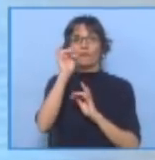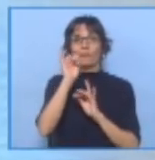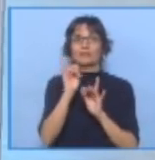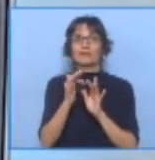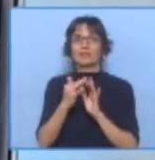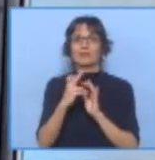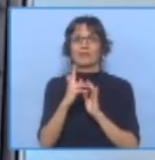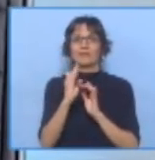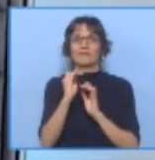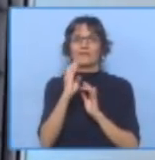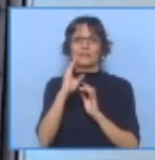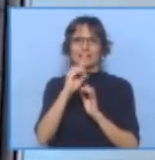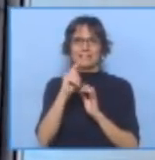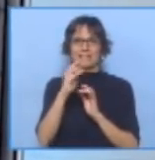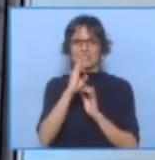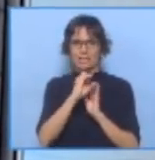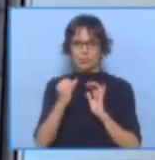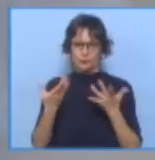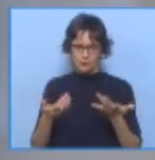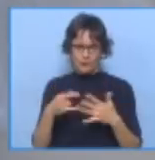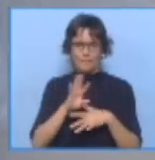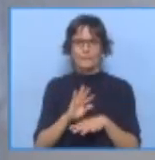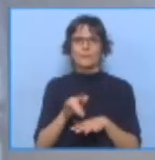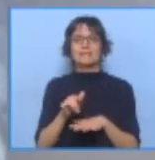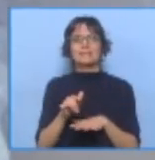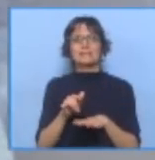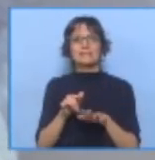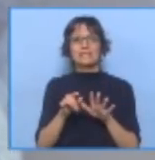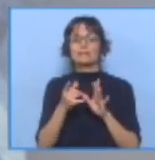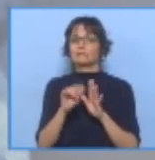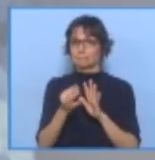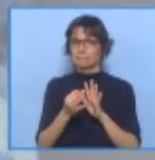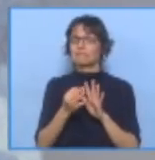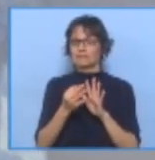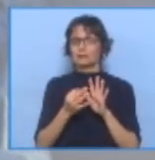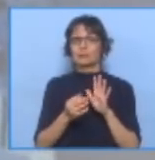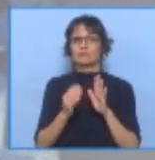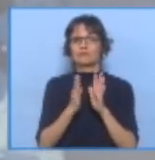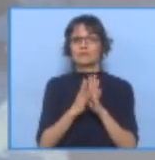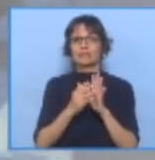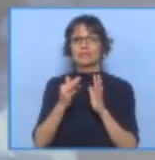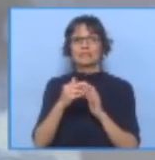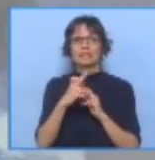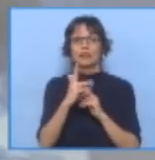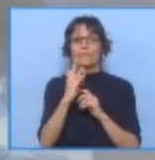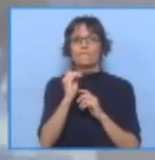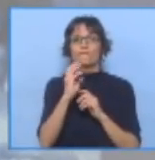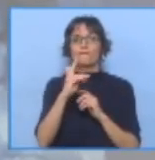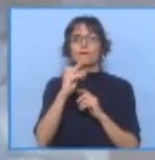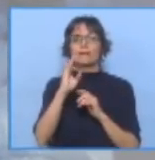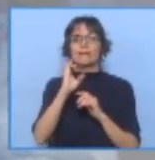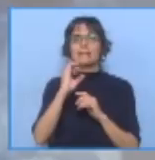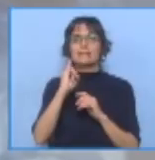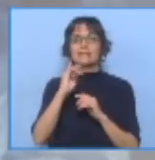nos considerandos. E por certo que São Francisco de Assis subiu muito nos considerandos quando visitou o Sultão do Egito. Que gesto